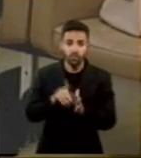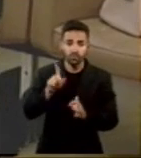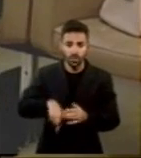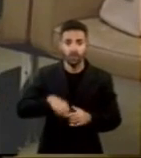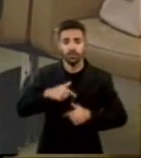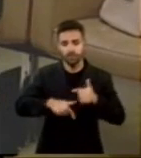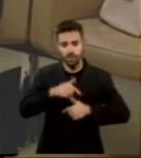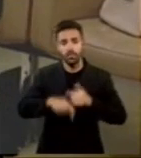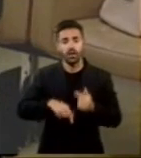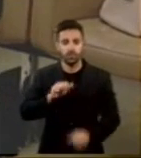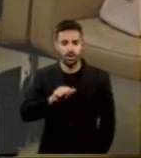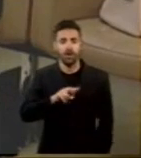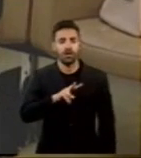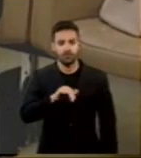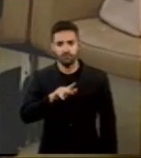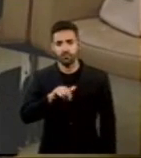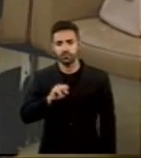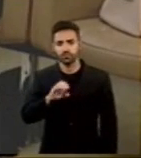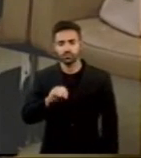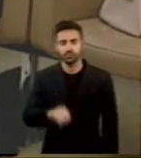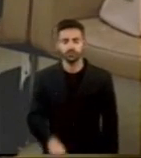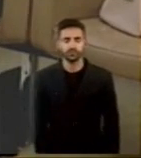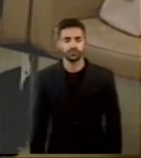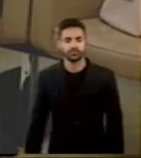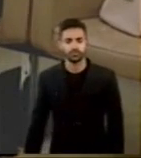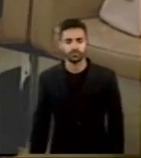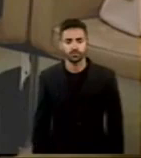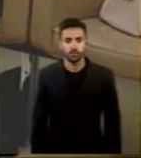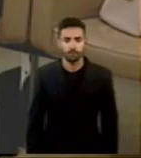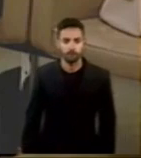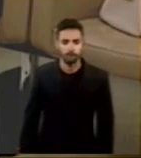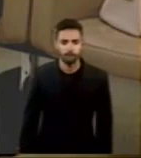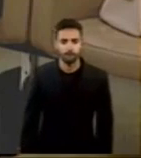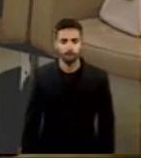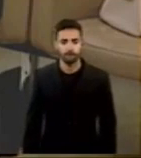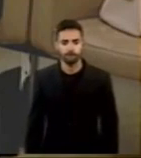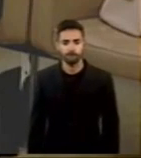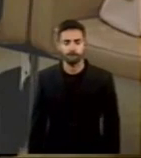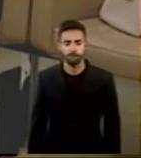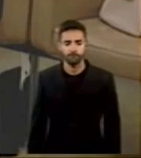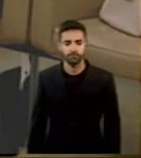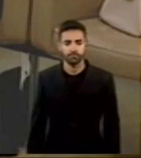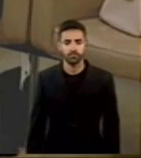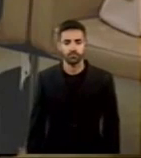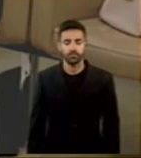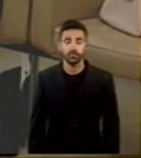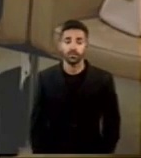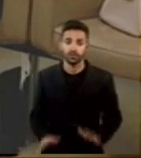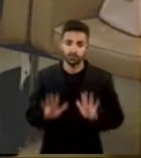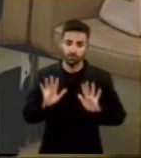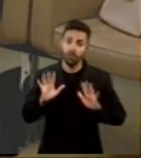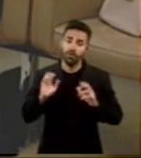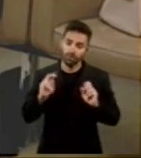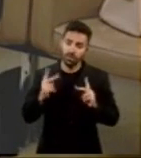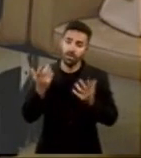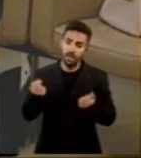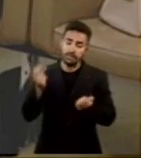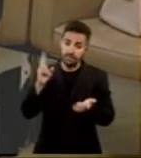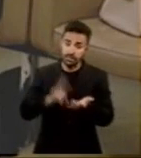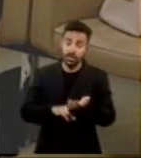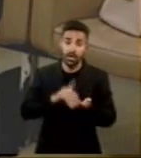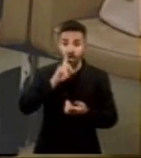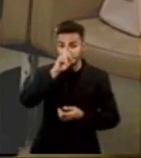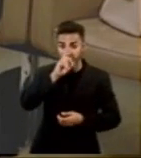trabalhadores portuários avulsos. Então, essa questão assim, do reconhecimento do risco, ela passa muito por